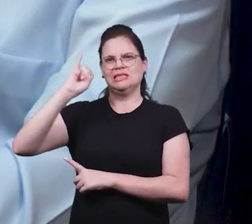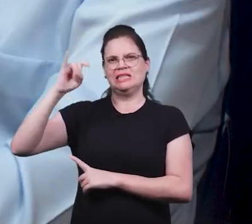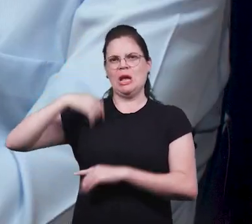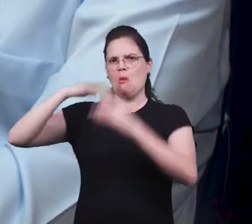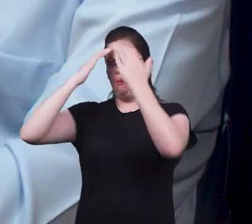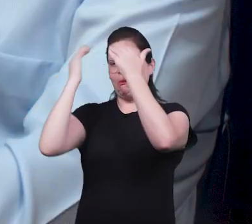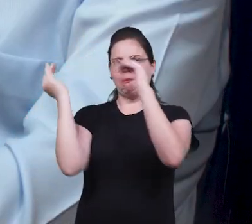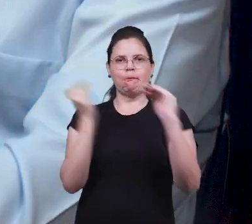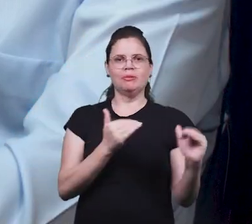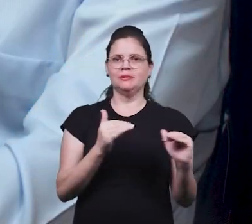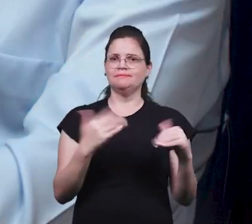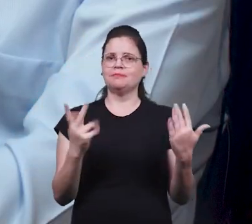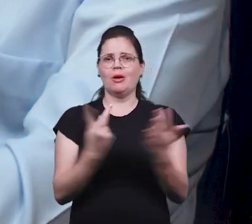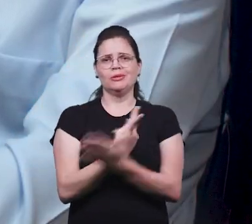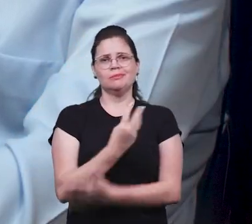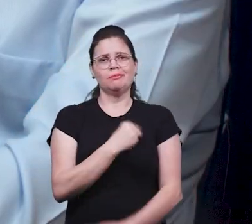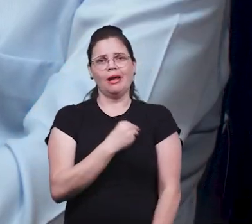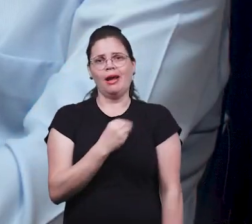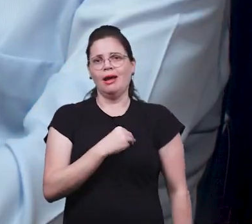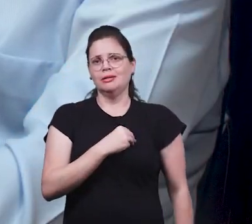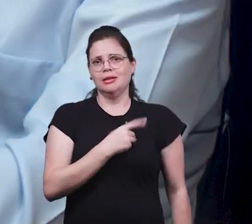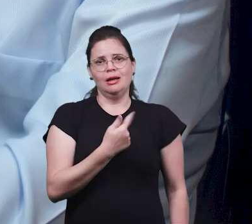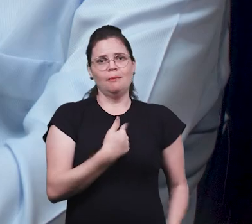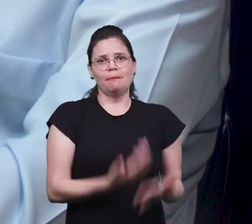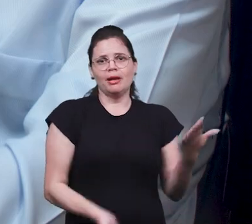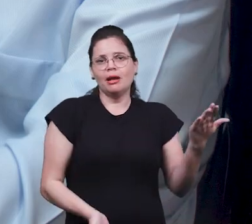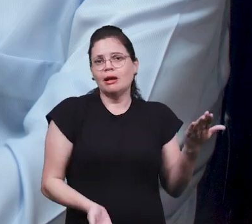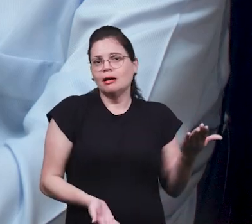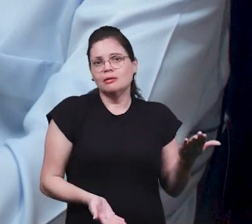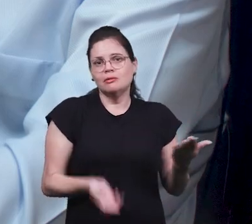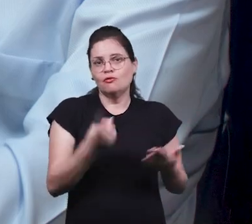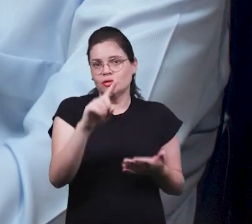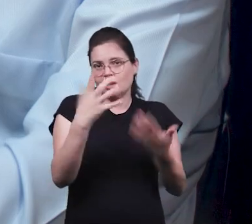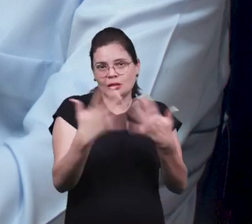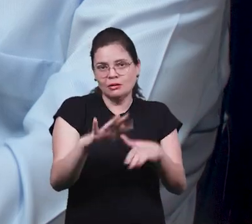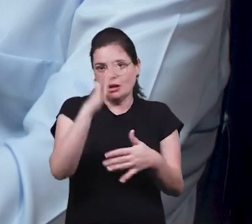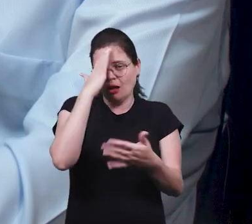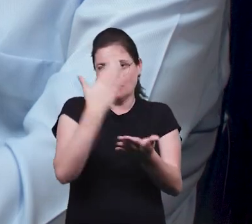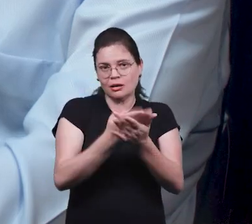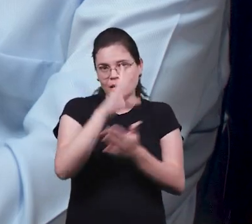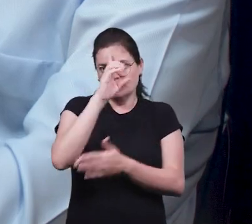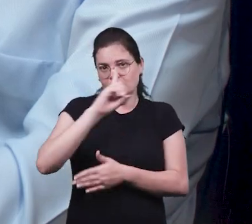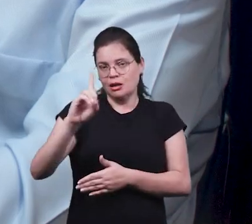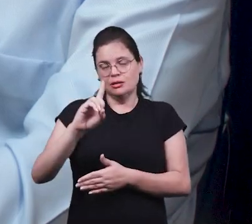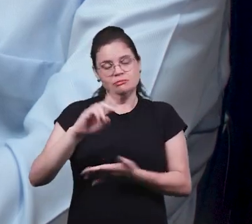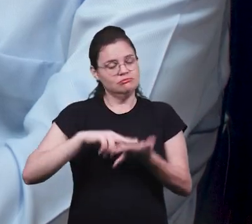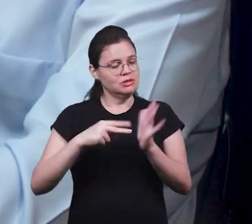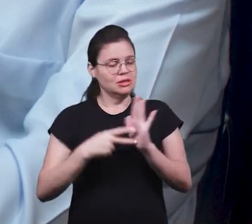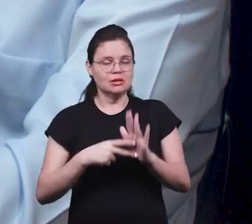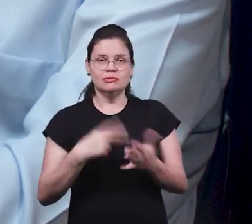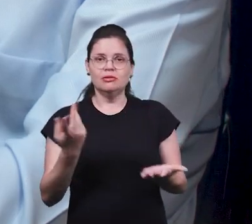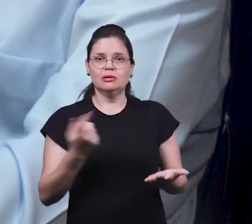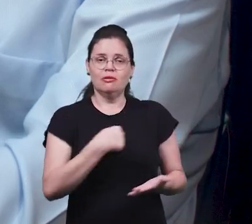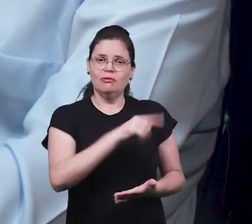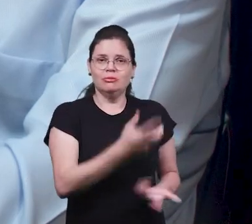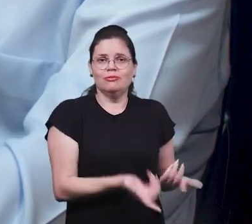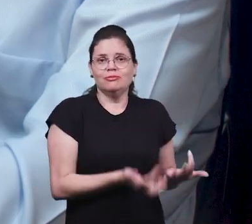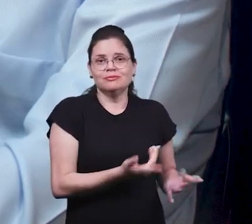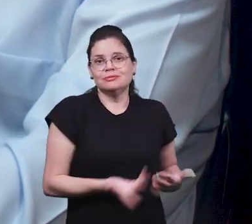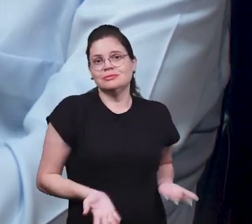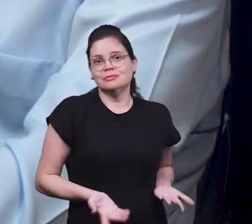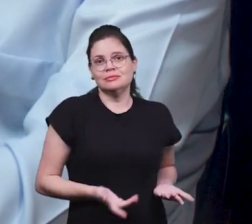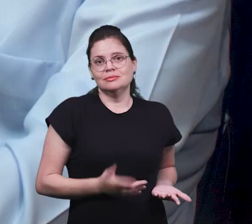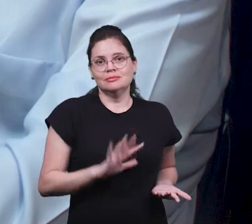fez, é o pecado, é a morte. Você não quer acreditar em Deus, você escolheu a morte. A incredulidade é o que